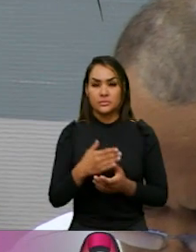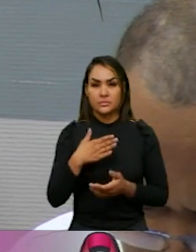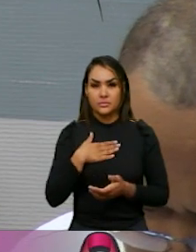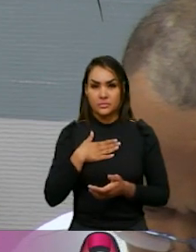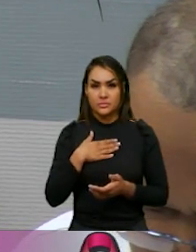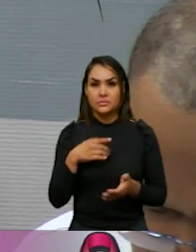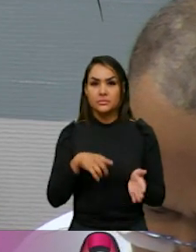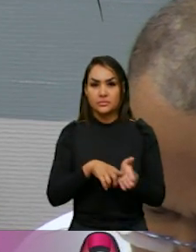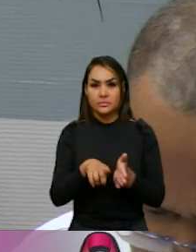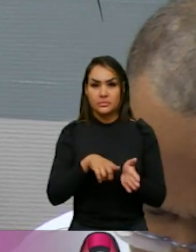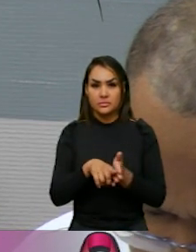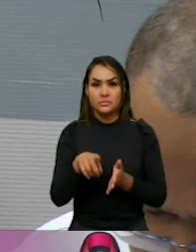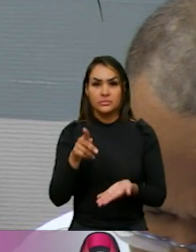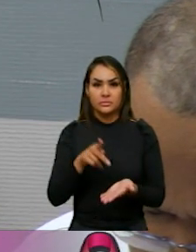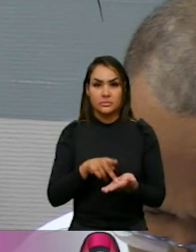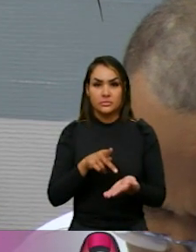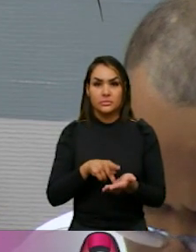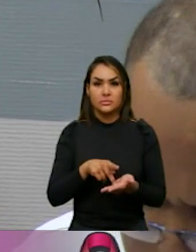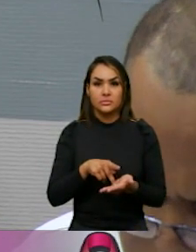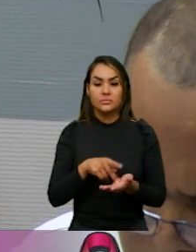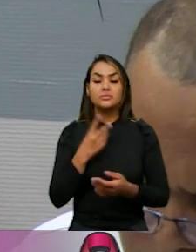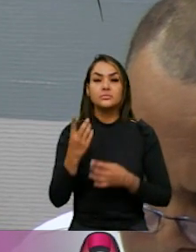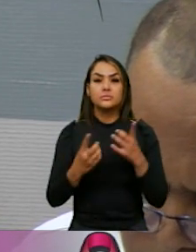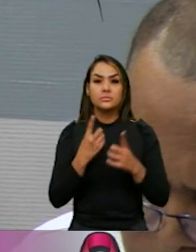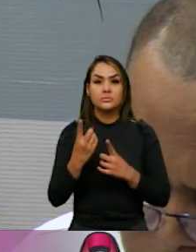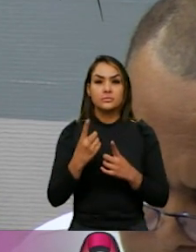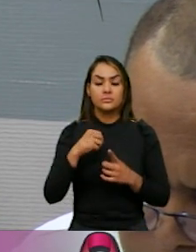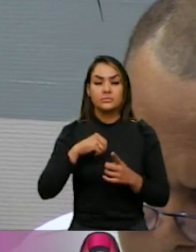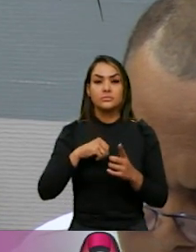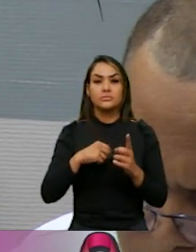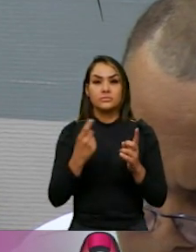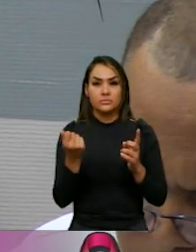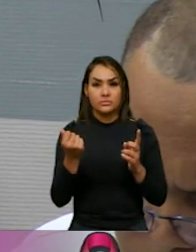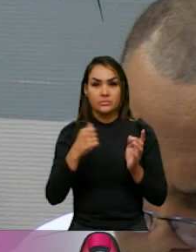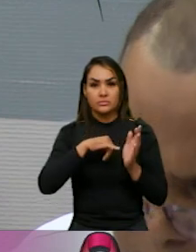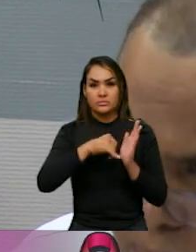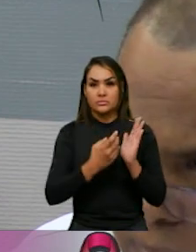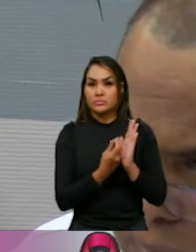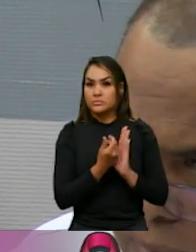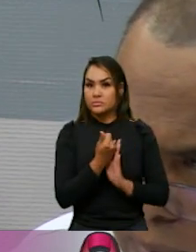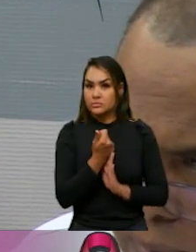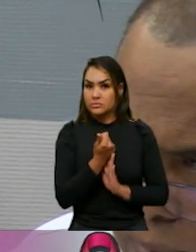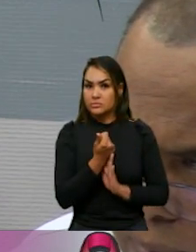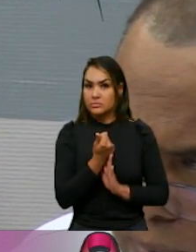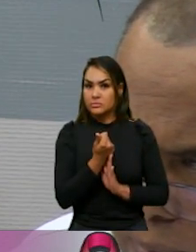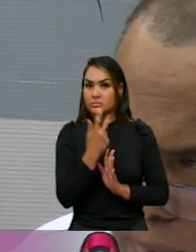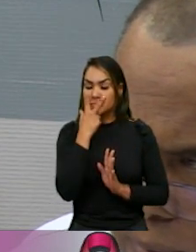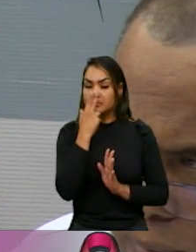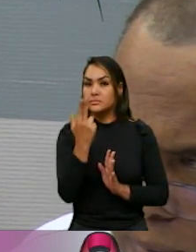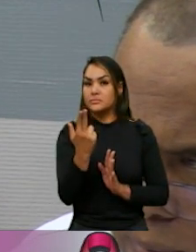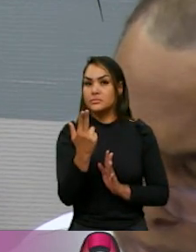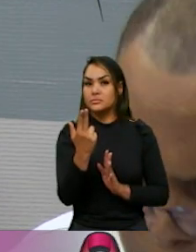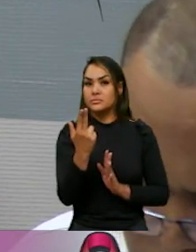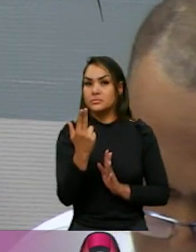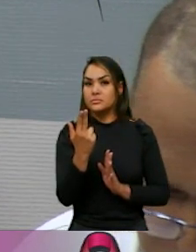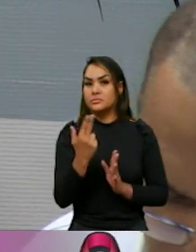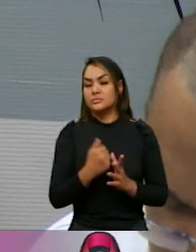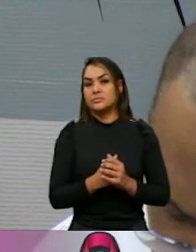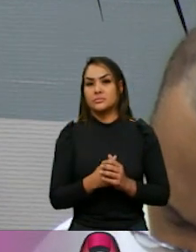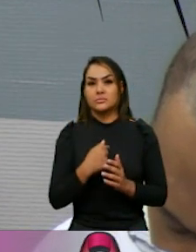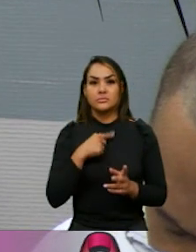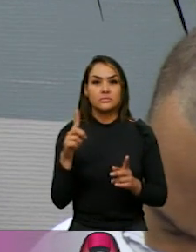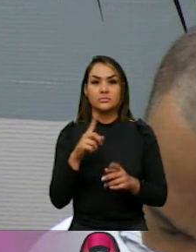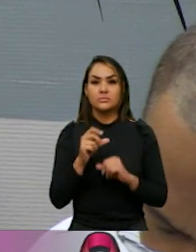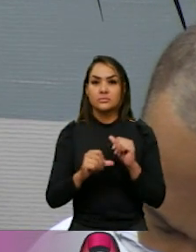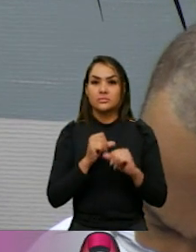é real. A taxa de juros é essa, porque ela não consta. É a mesma da Caixa Econômica Federal, nós não vamos ter um aumento. Porque eu até altero o meu voto, não tem problema.